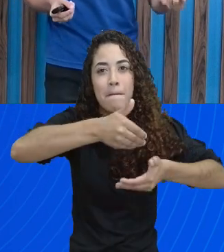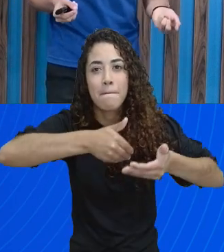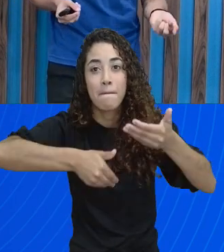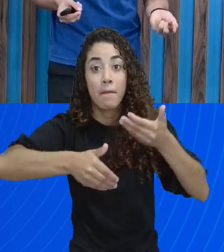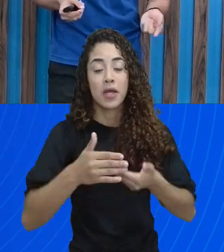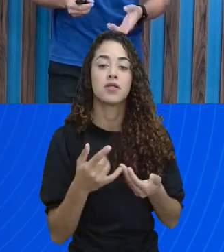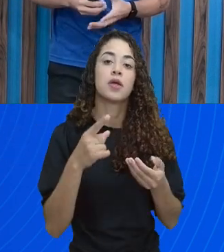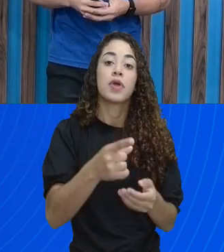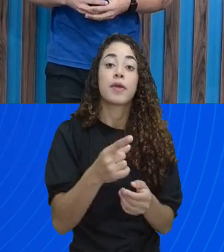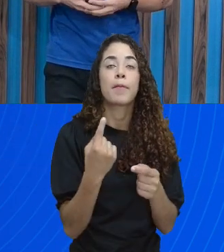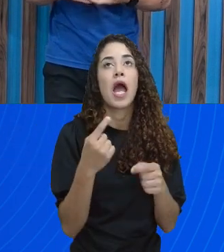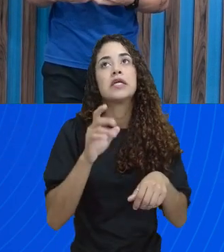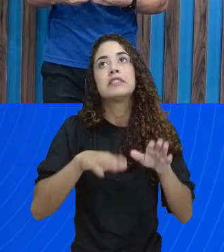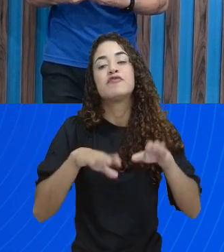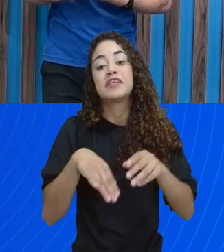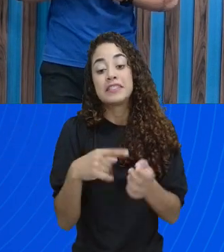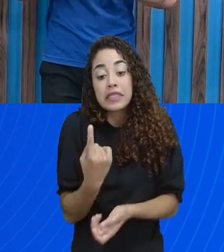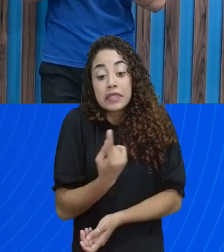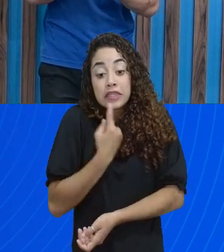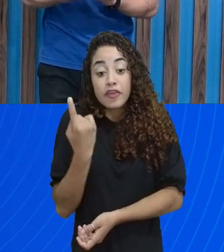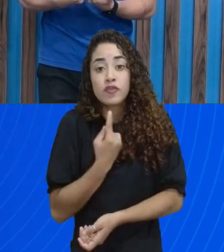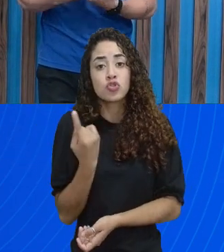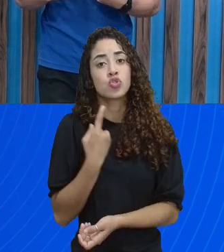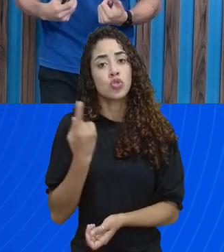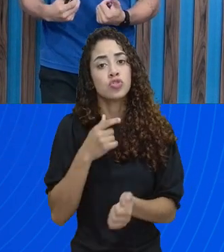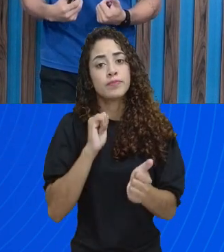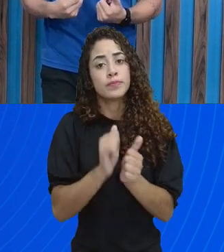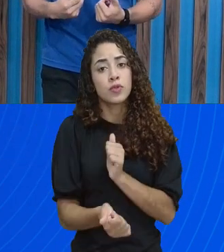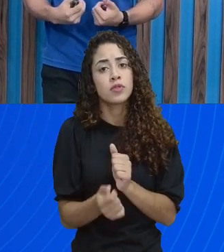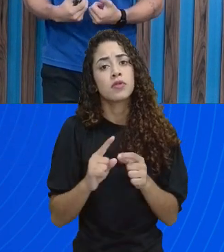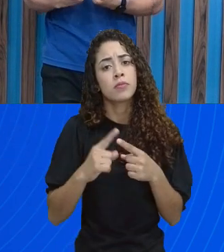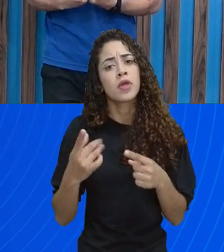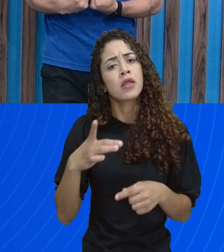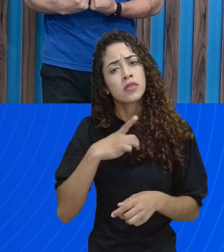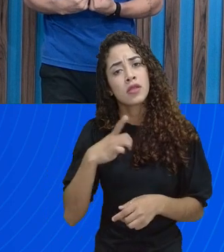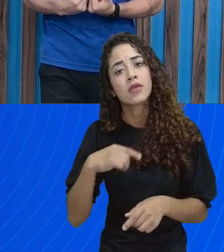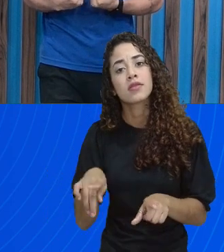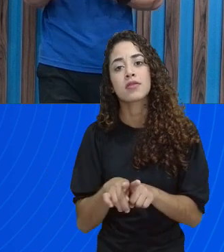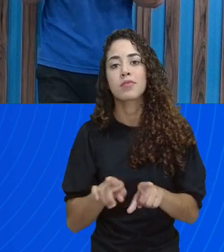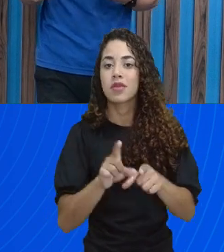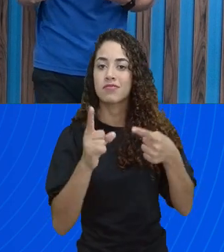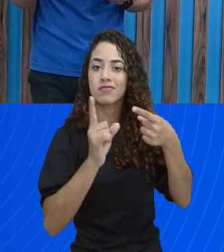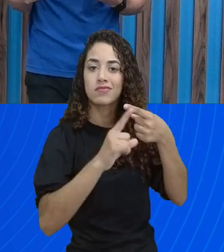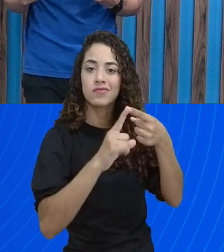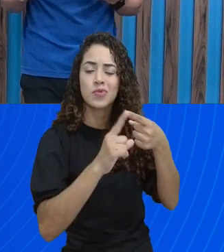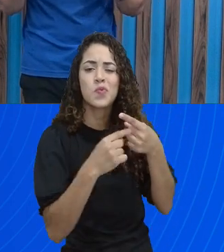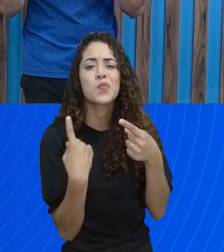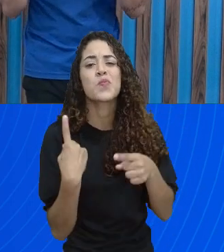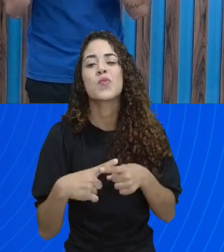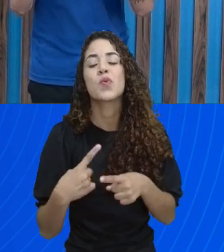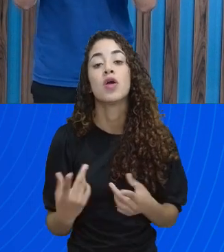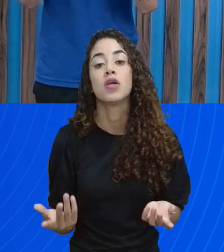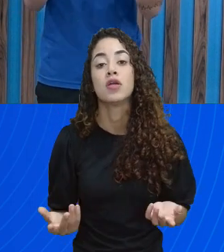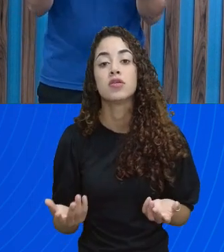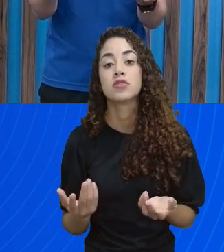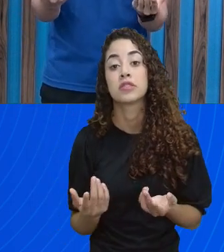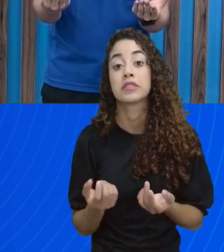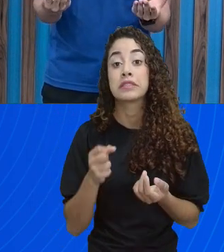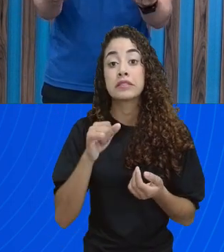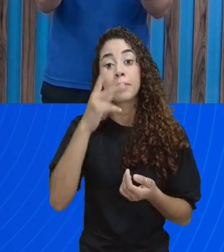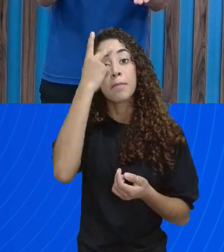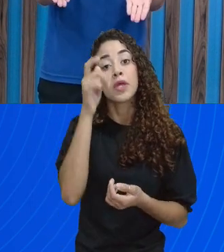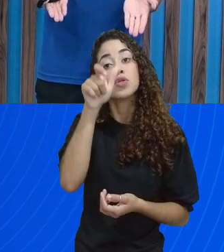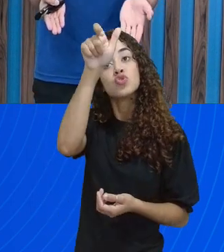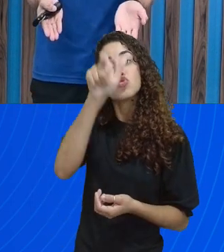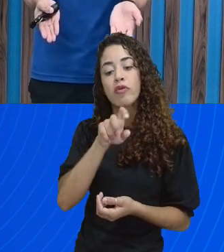é individual, esse trabalho cooperativo também acontece. Por quê? Por mais que o atleta ou a